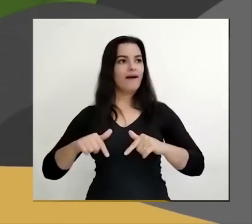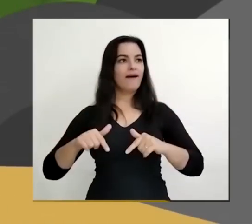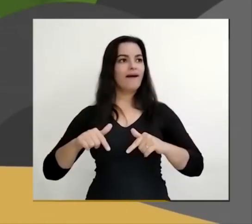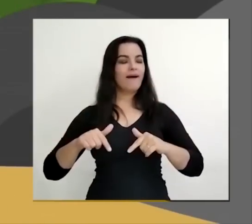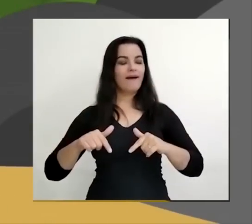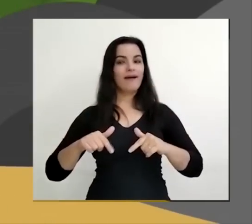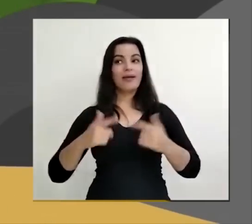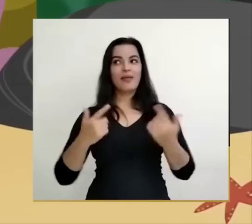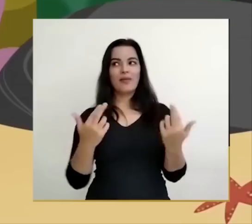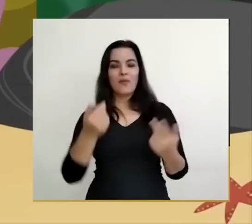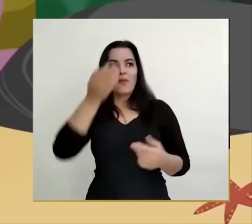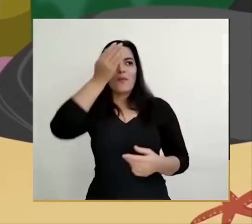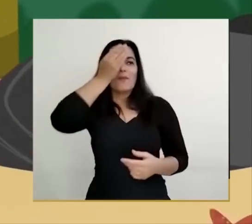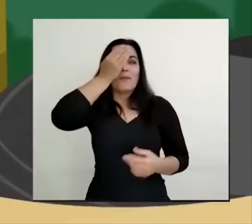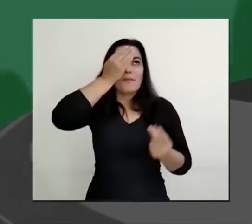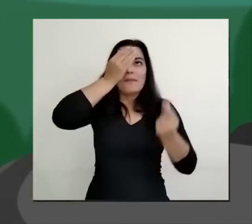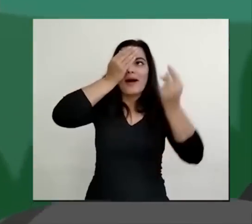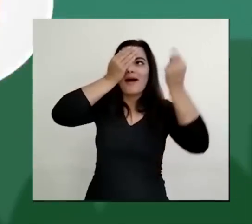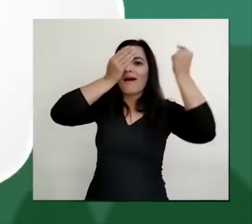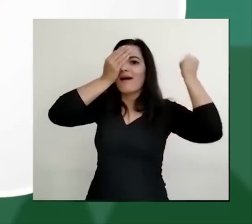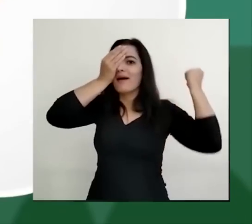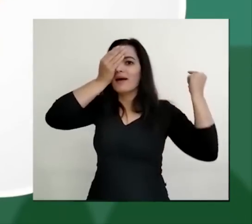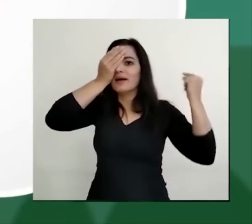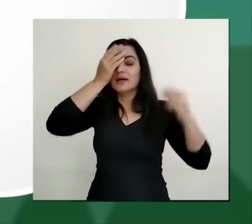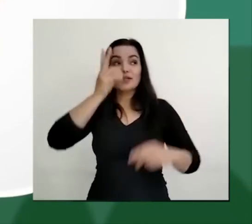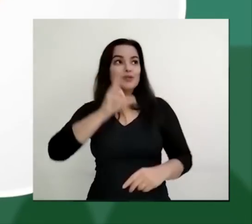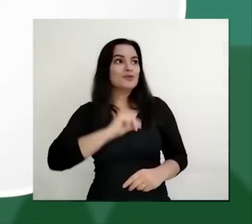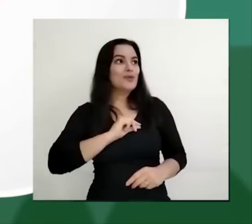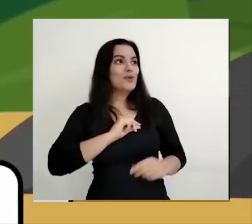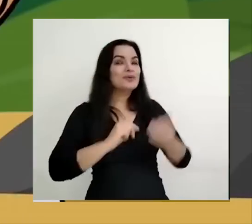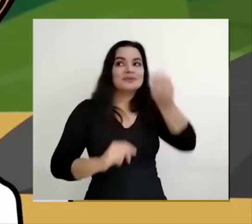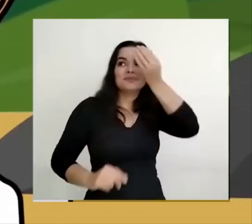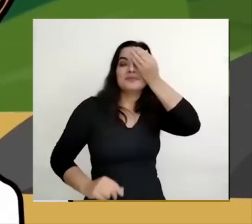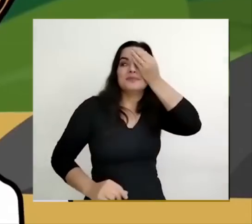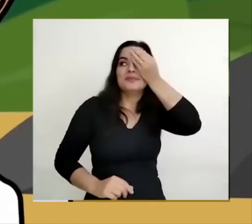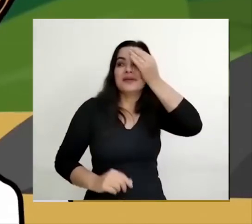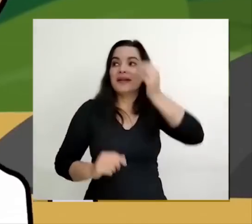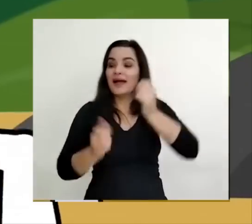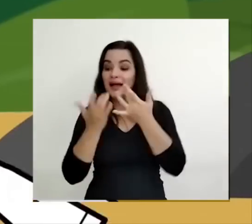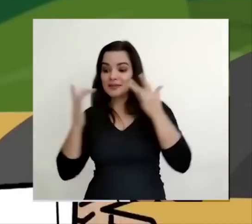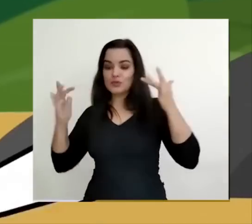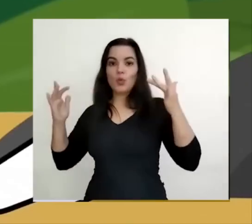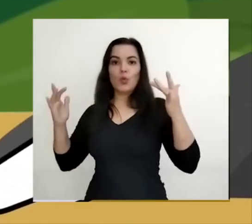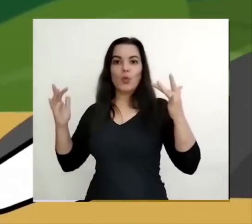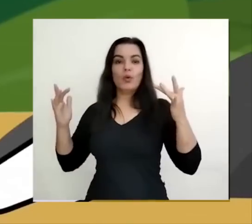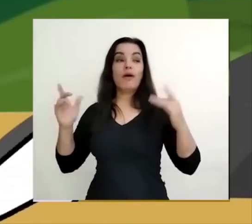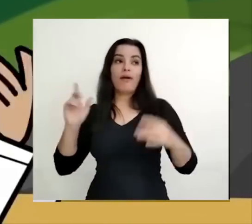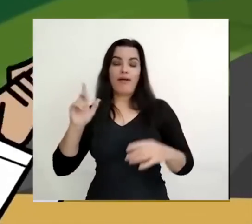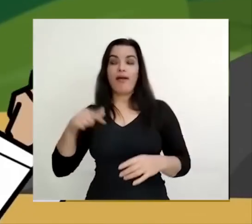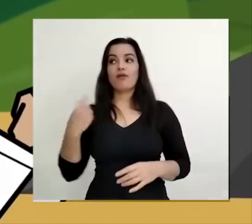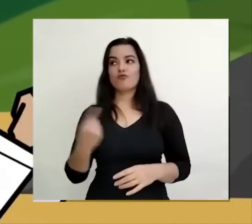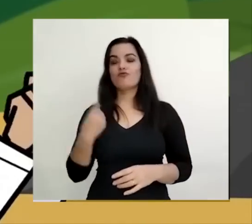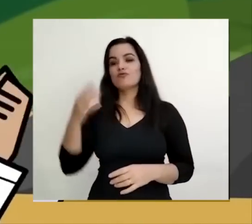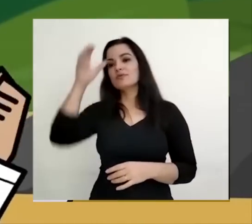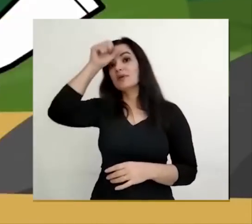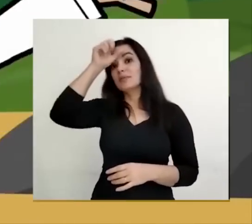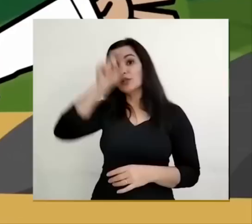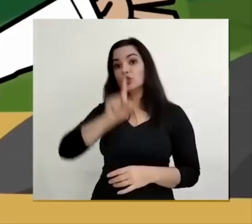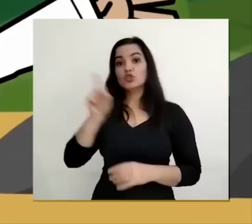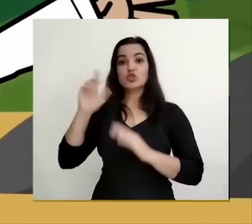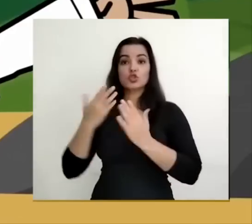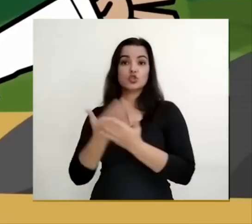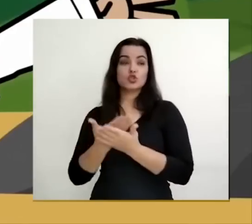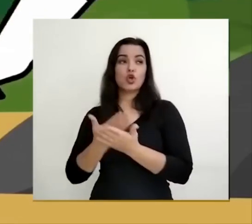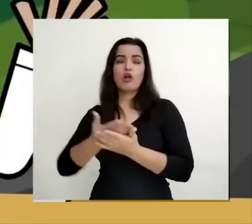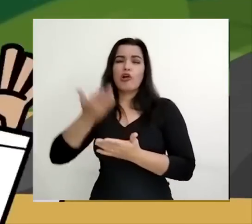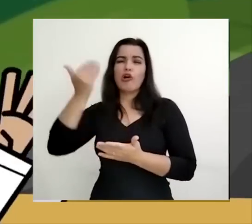dos piratas. Piratas? Tesouro? É, Zico. A gente aprendeu na escola que antigamente os piratas